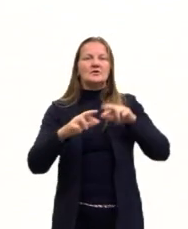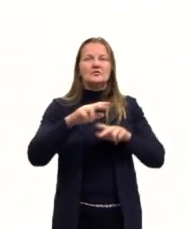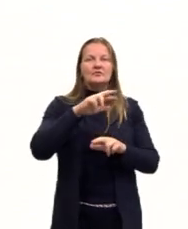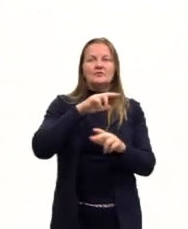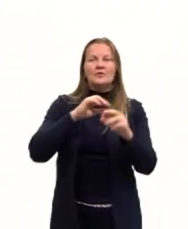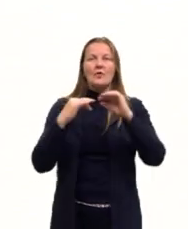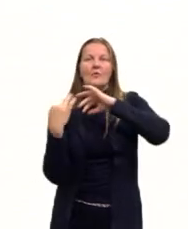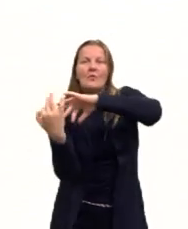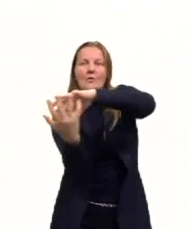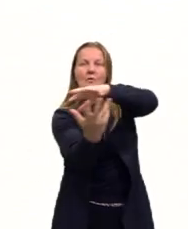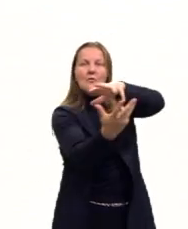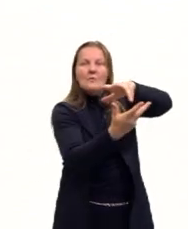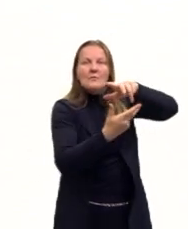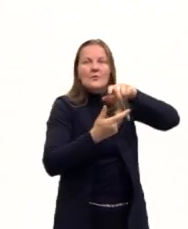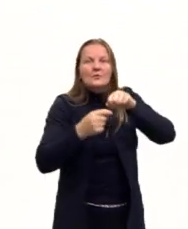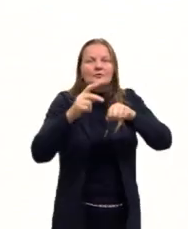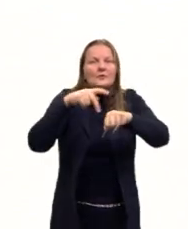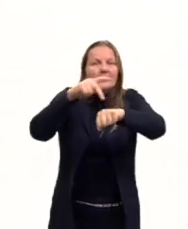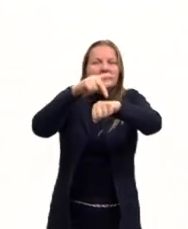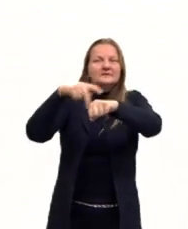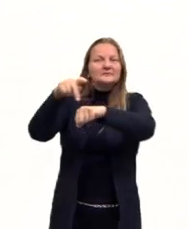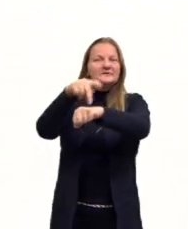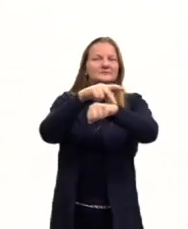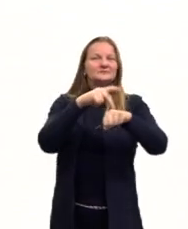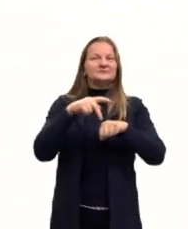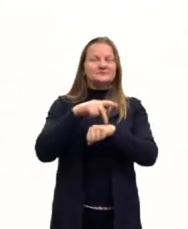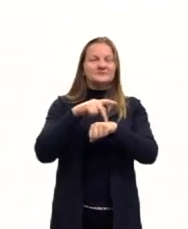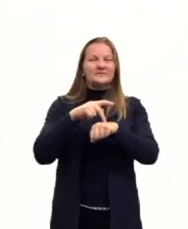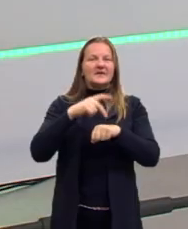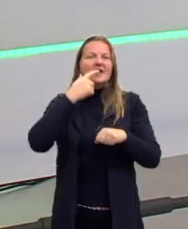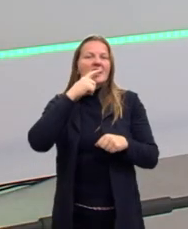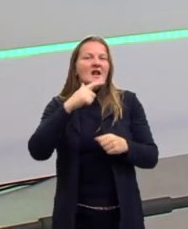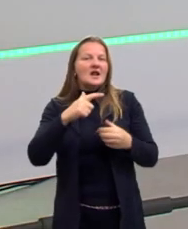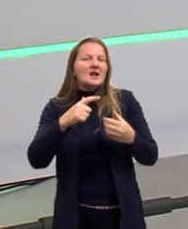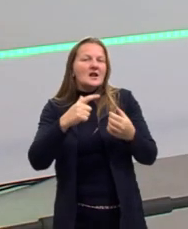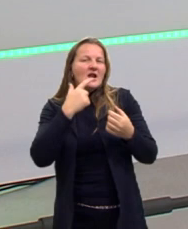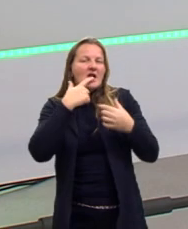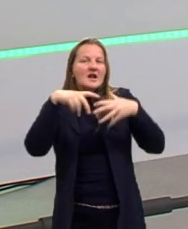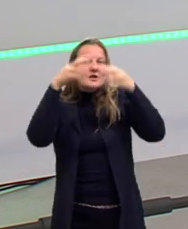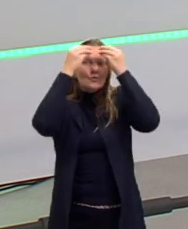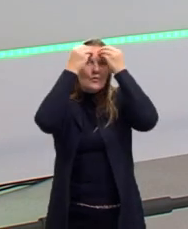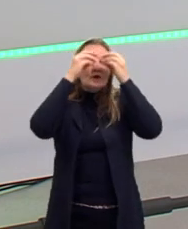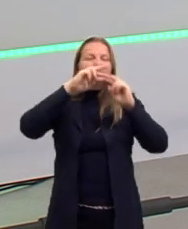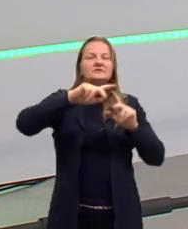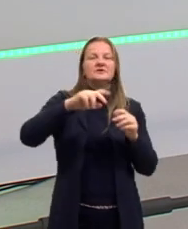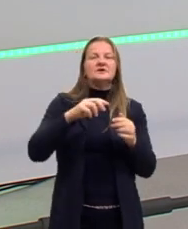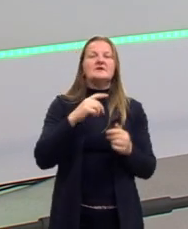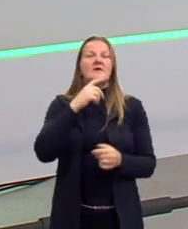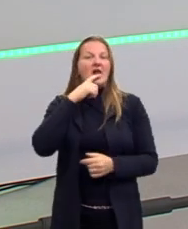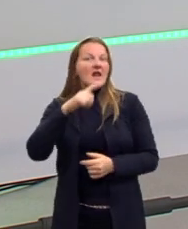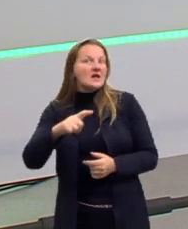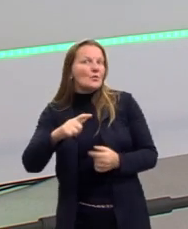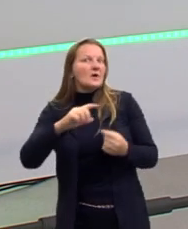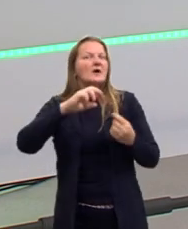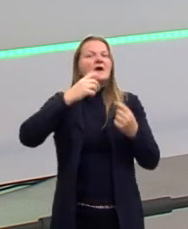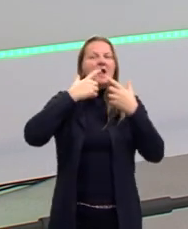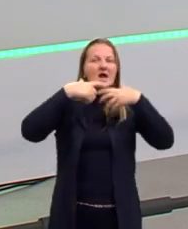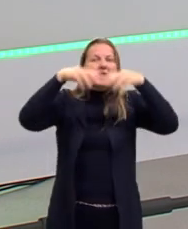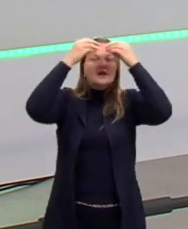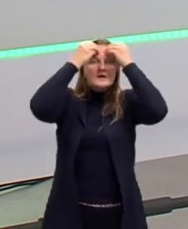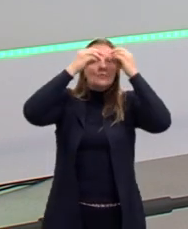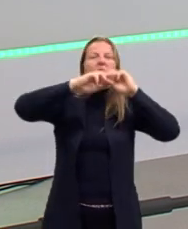tem passando né cada um desses países a gente tem diferentes idiomas que vão estar aí